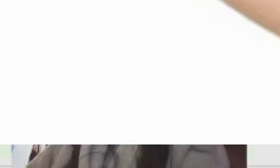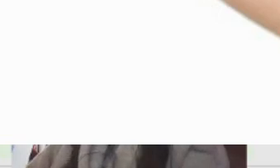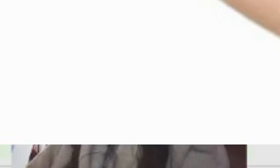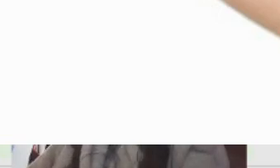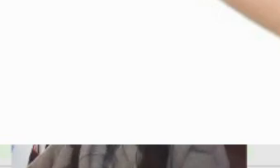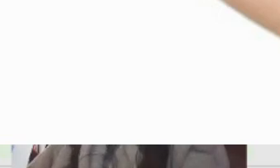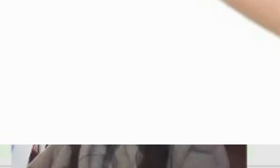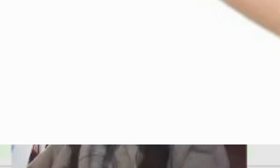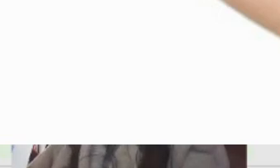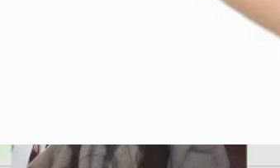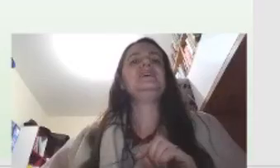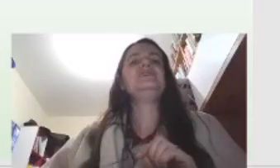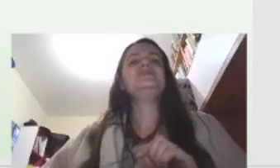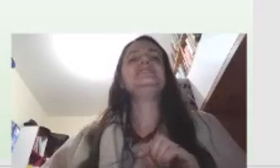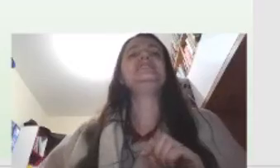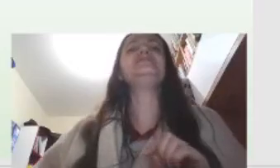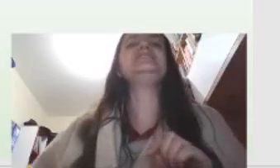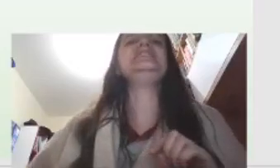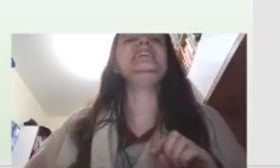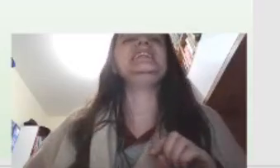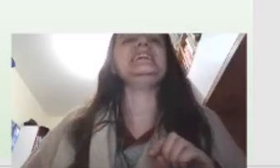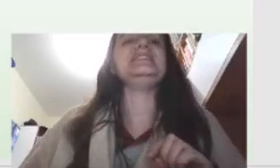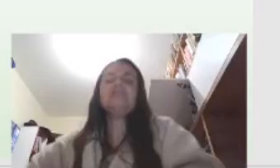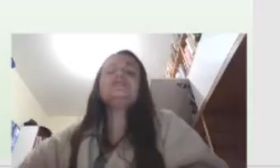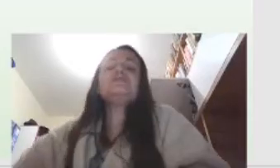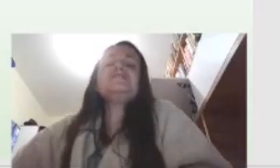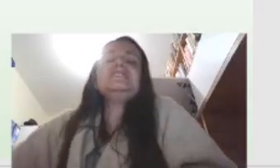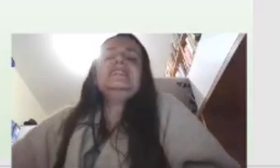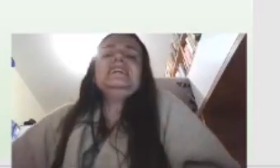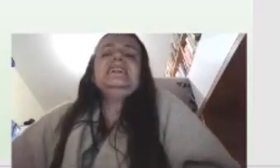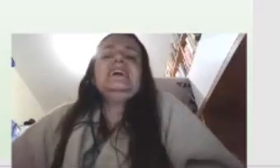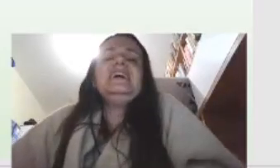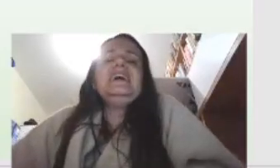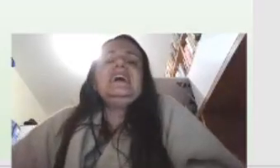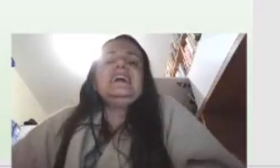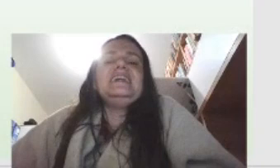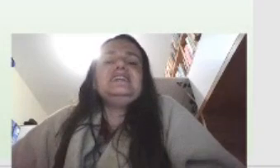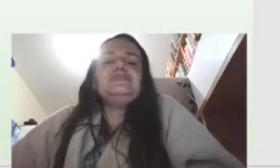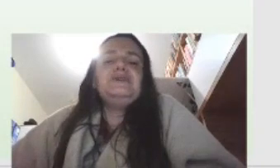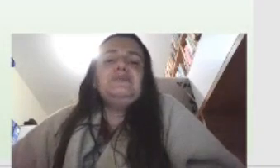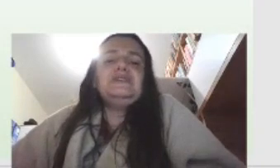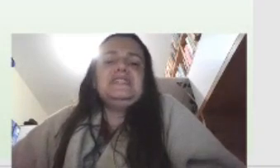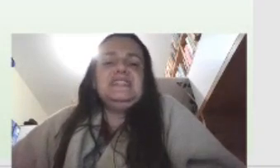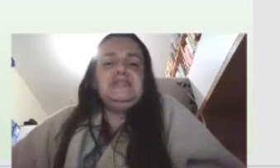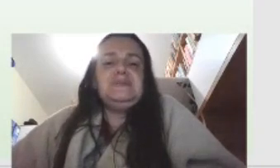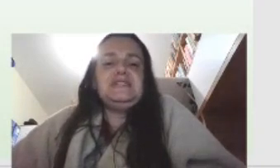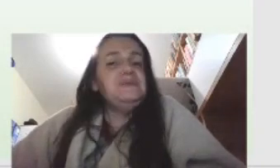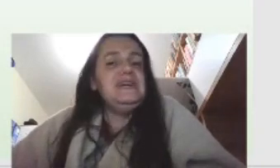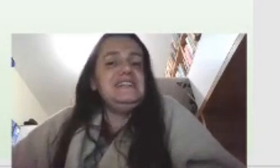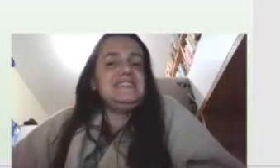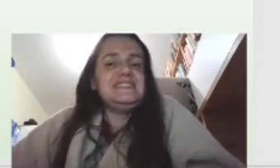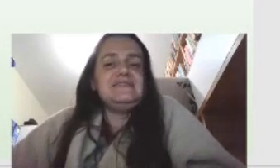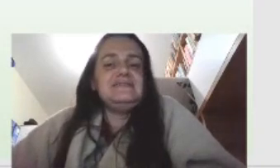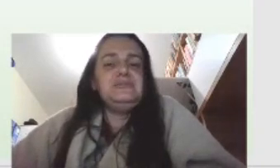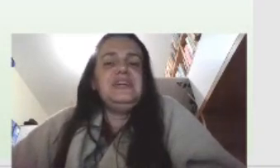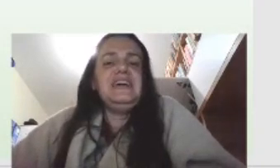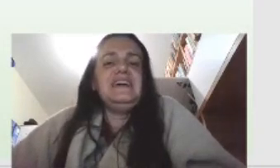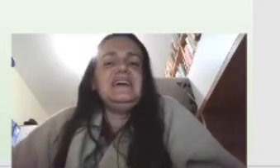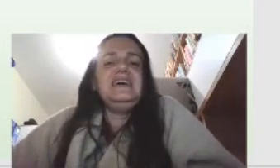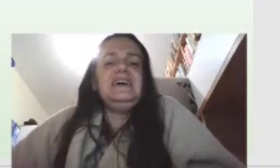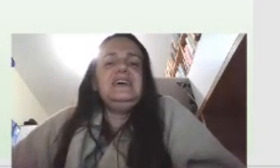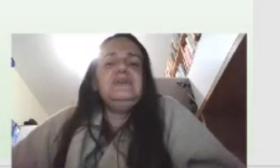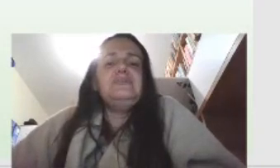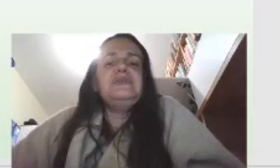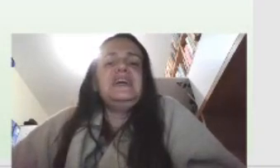mais fofo do mundo, ocitocina. Ocitocina ela é super importante para as mamães. Por